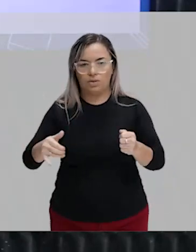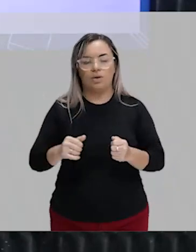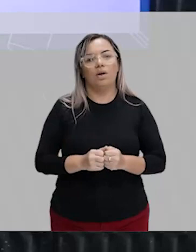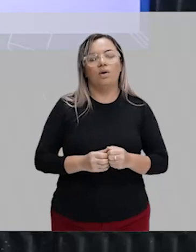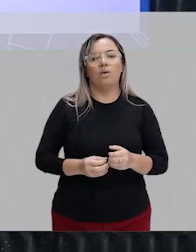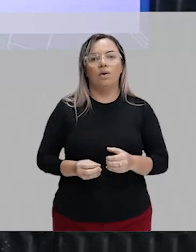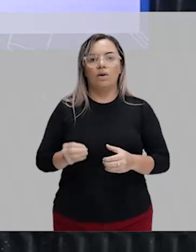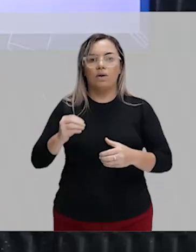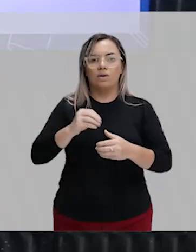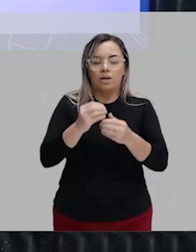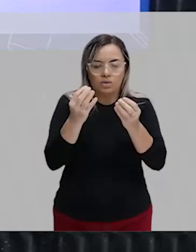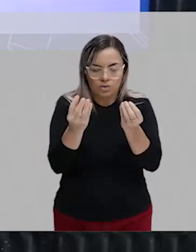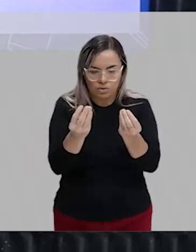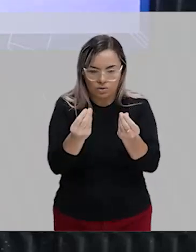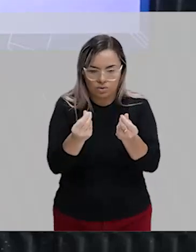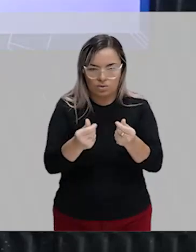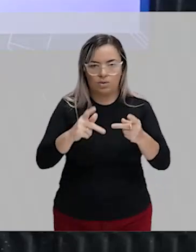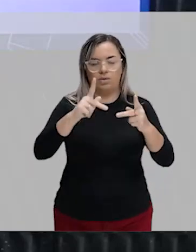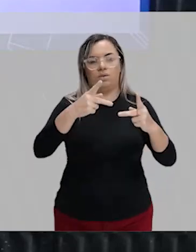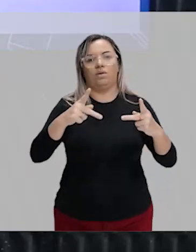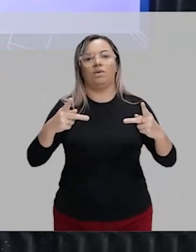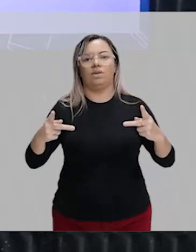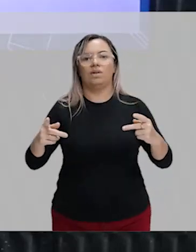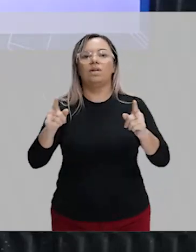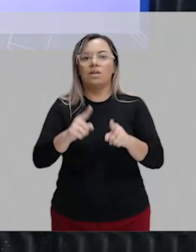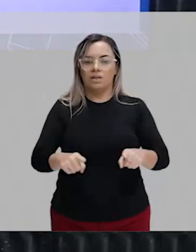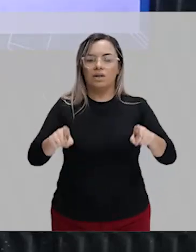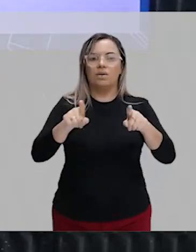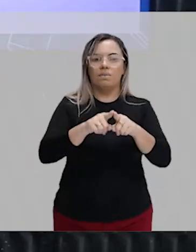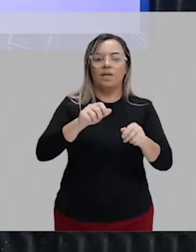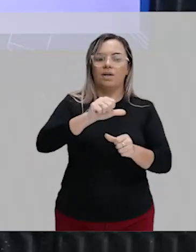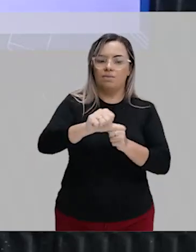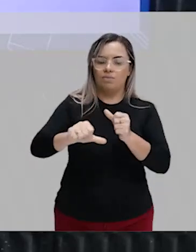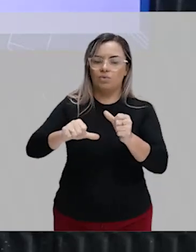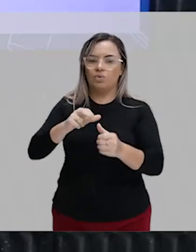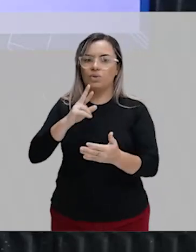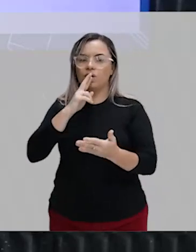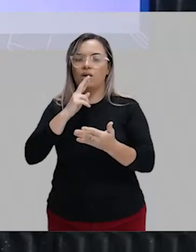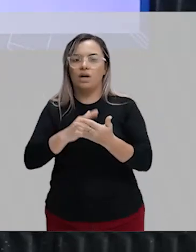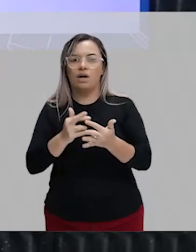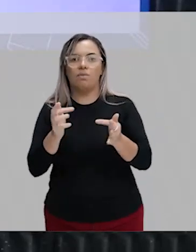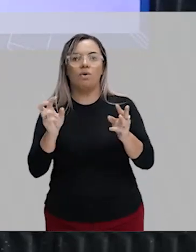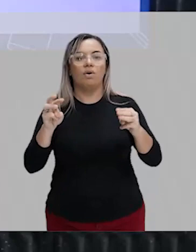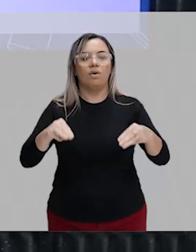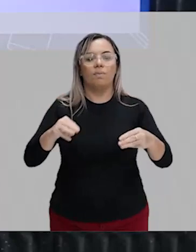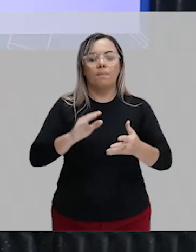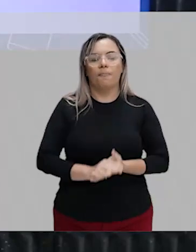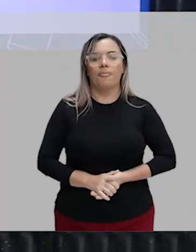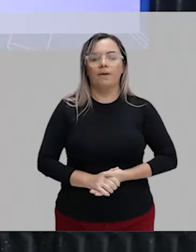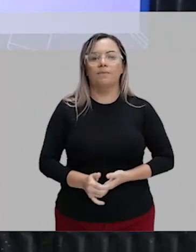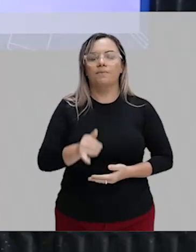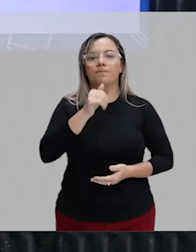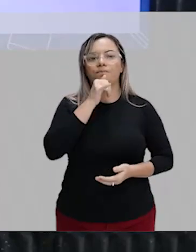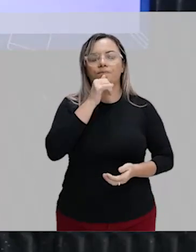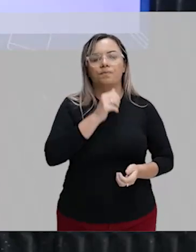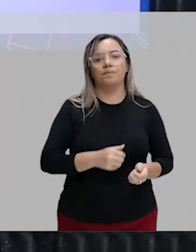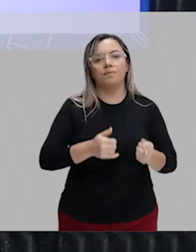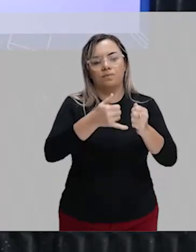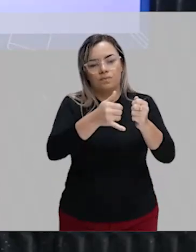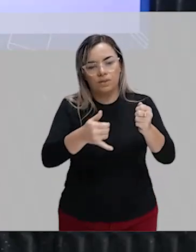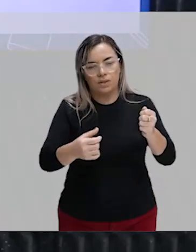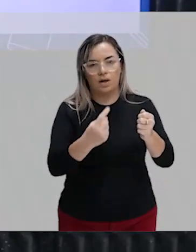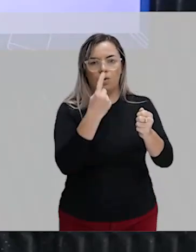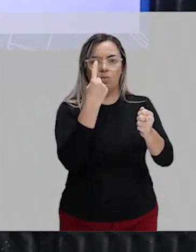proteína resultante vai também mudar. Ok? Por exemplo, se eu tiver aminoácido 1 ligado com